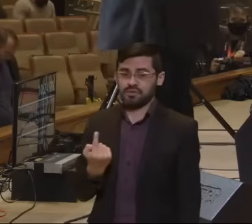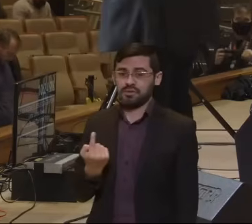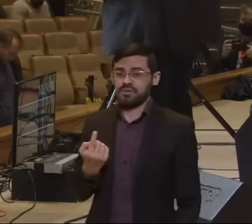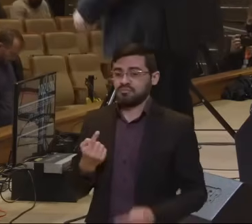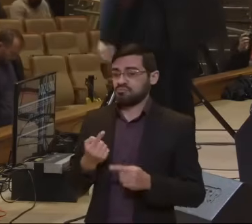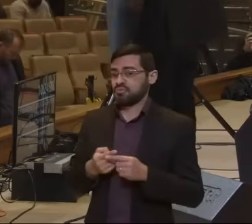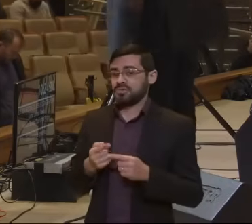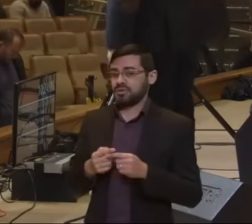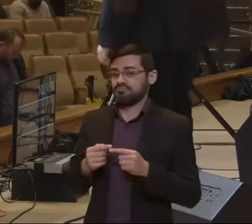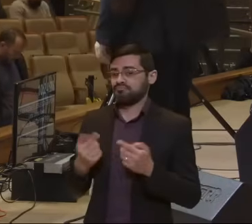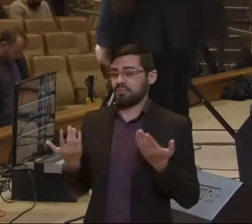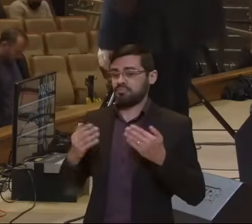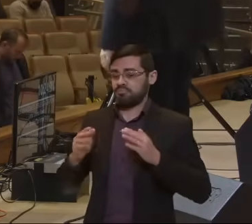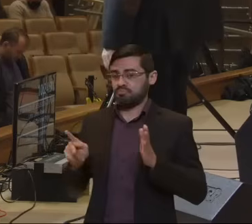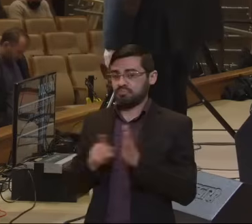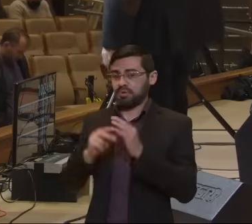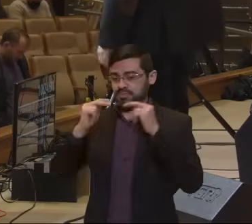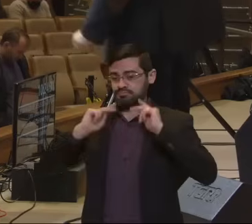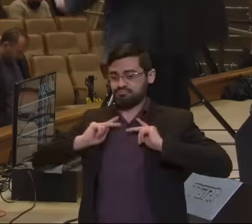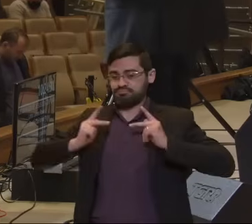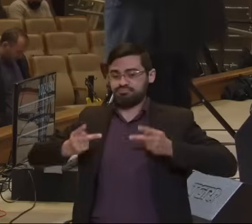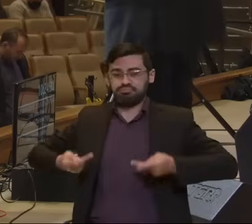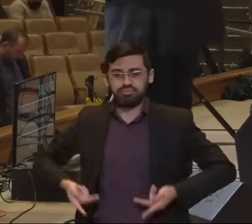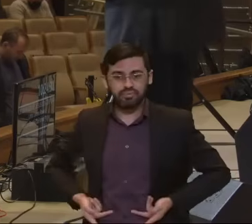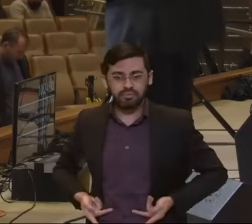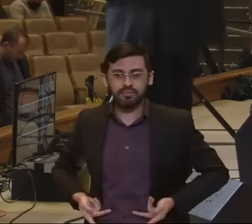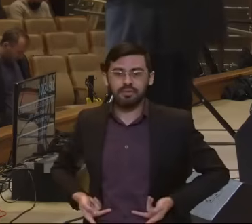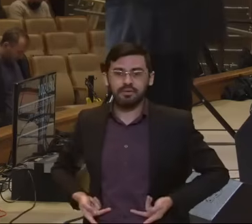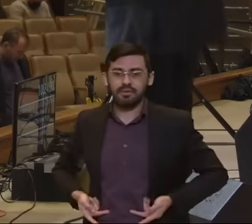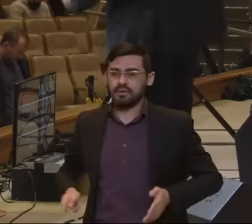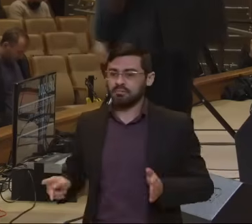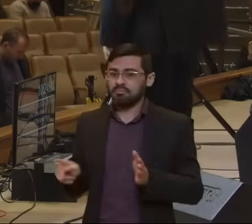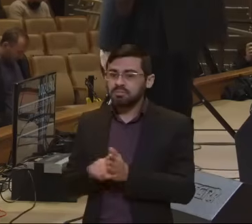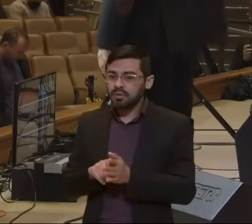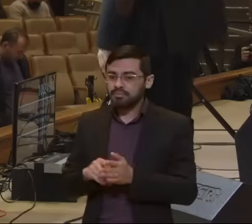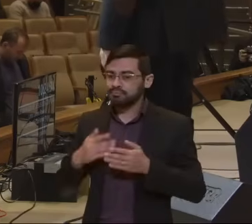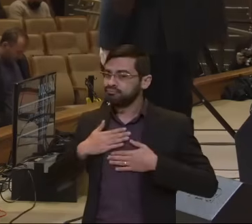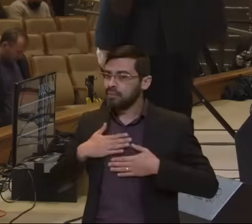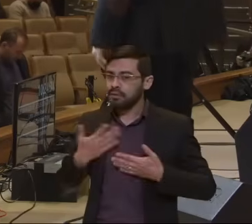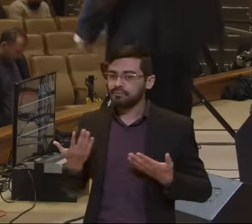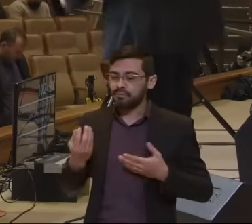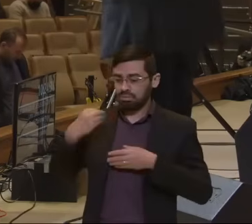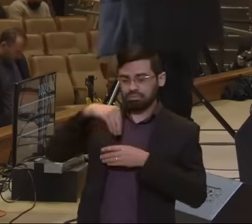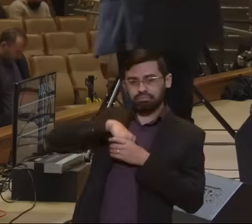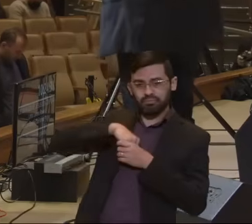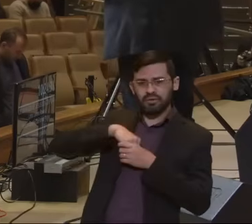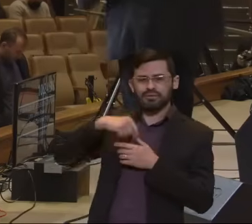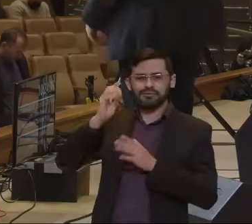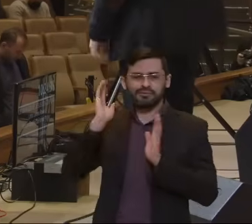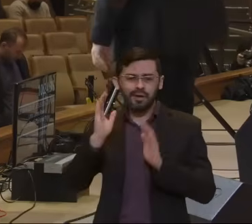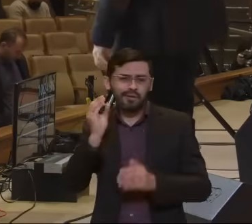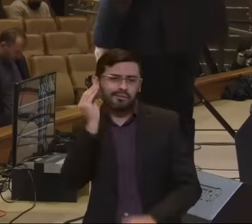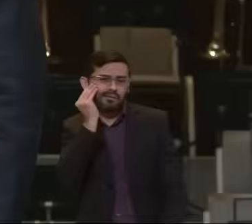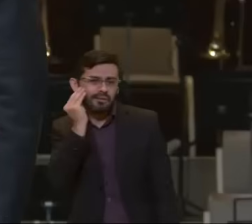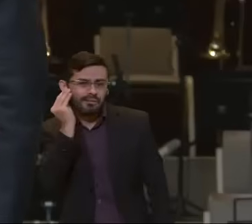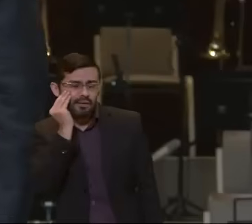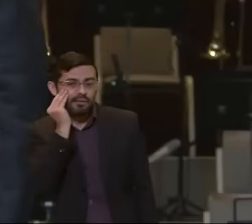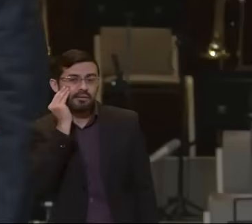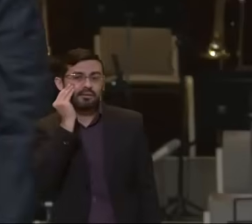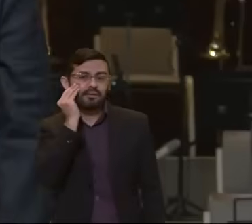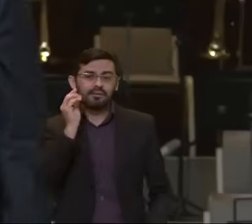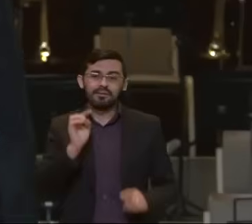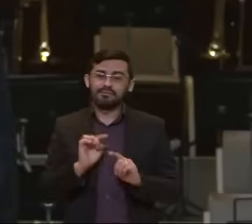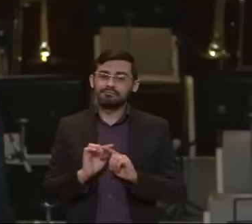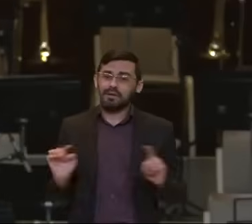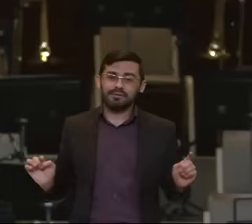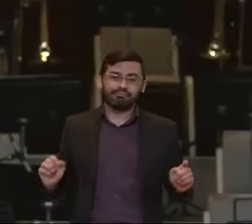minha natureza humana. É a minha natureza, está aí. Eu já tentei, mas é